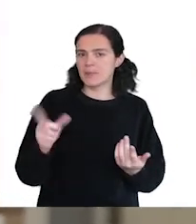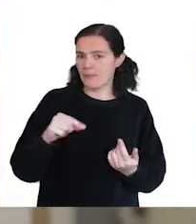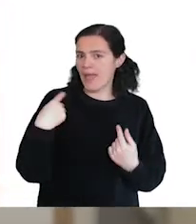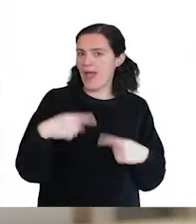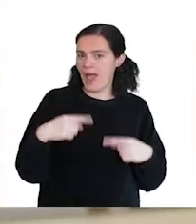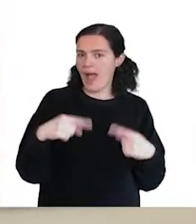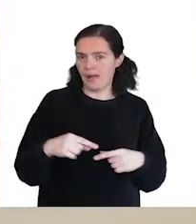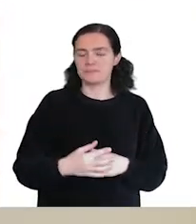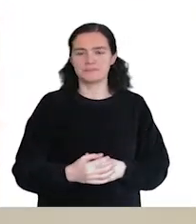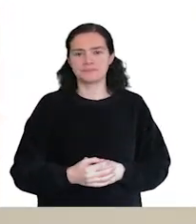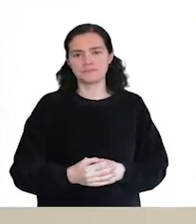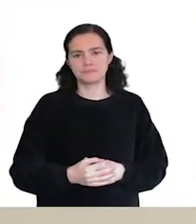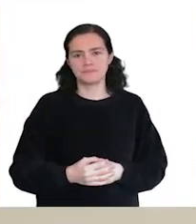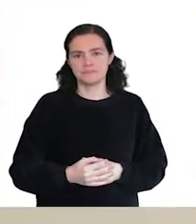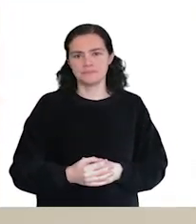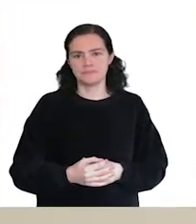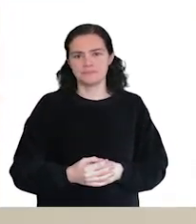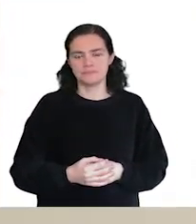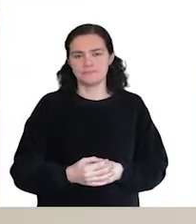Mas temos também